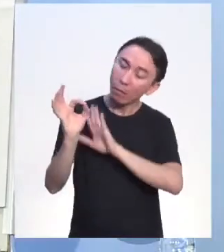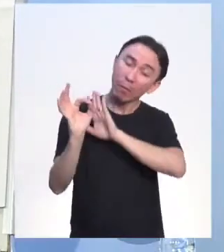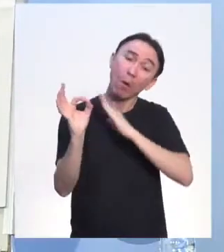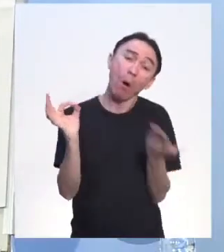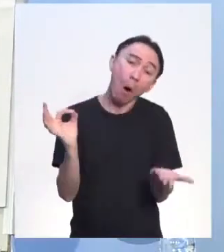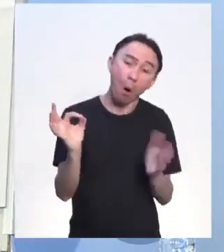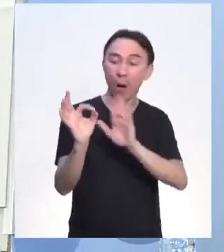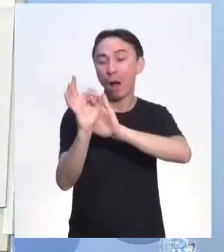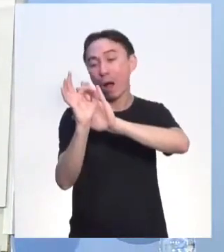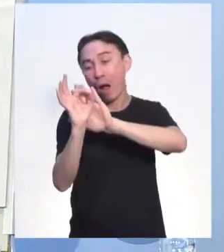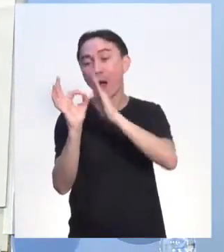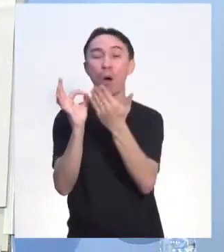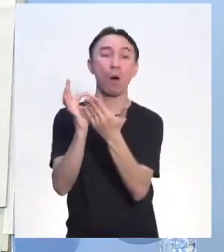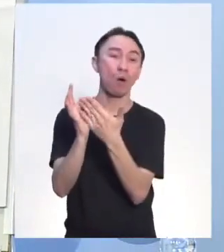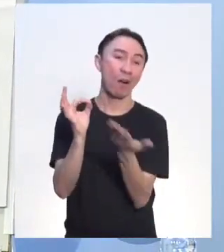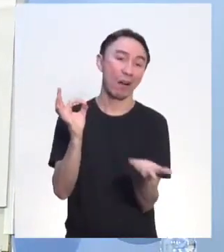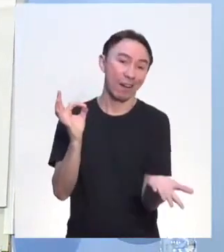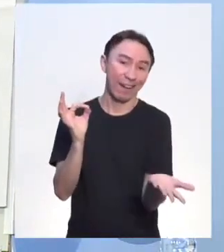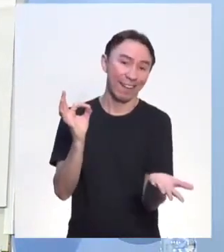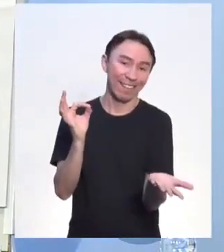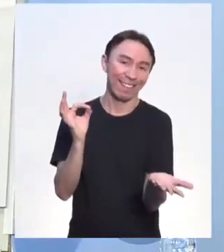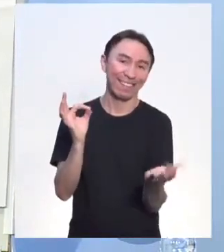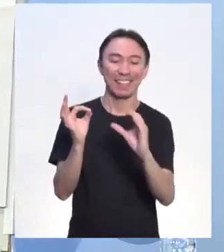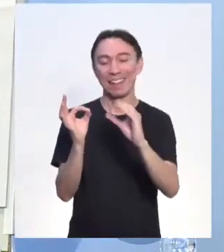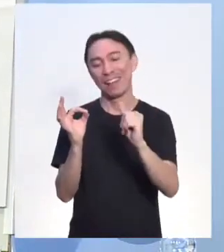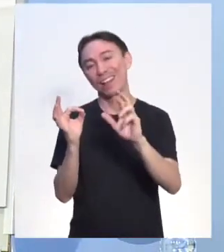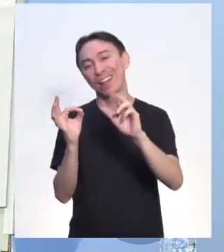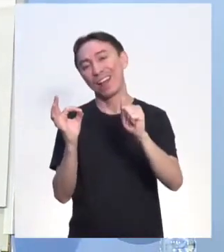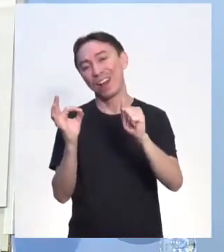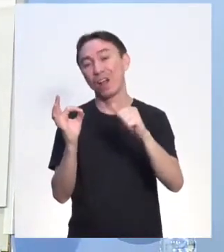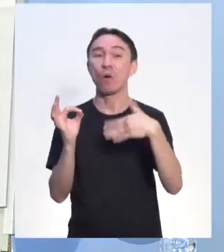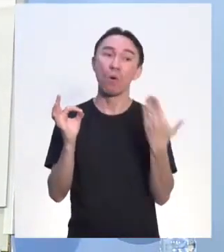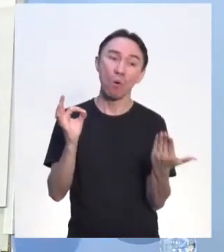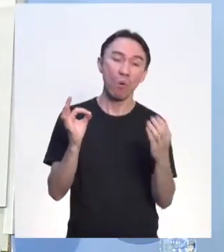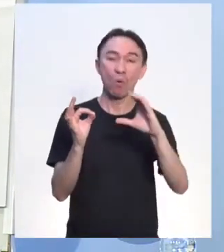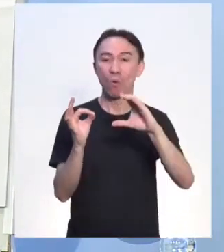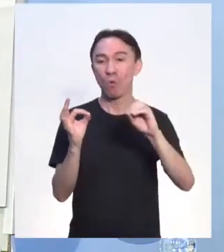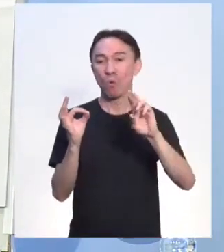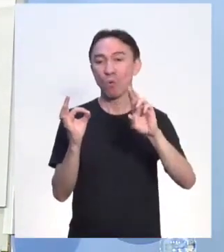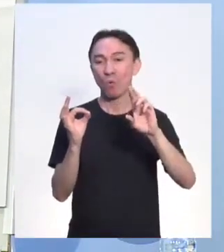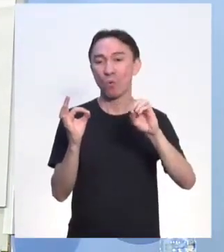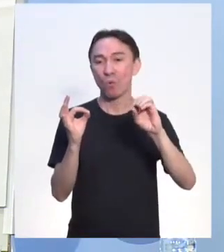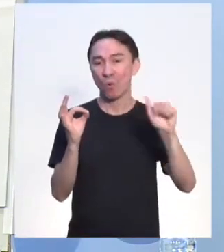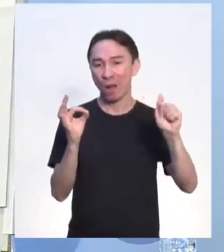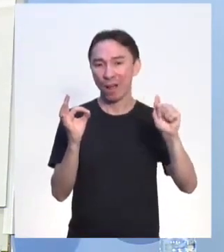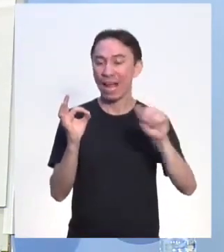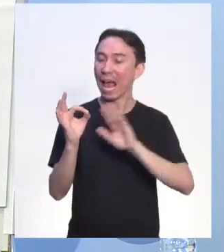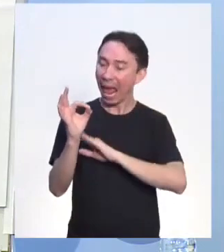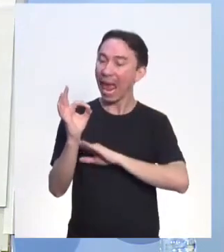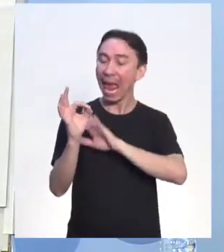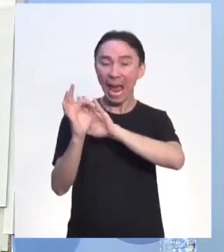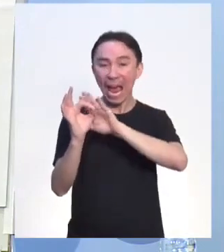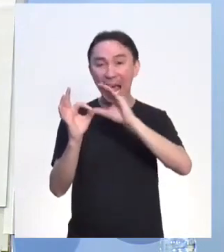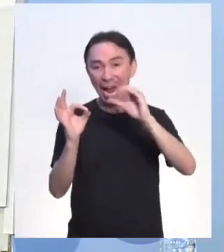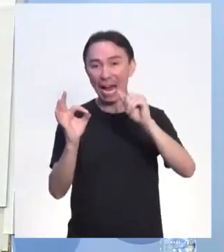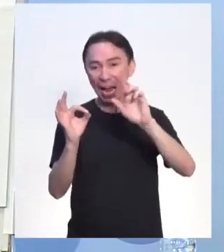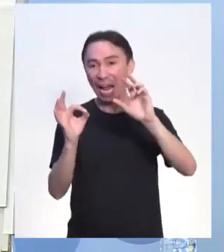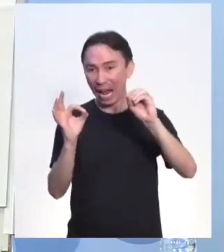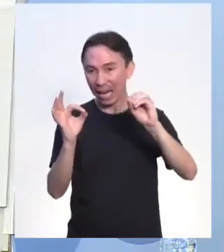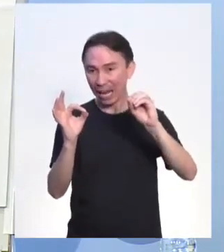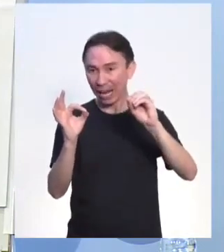gente representa isso na matemática? Toda vez que aparece cara, a gente usa a letra C. Toda vez que